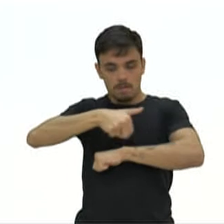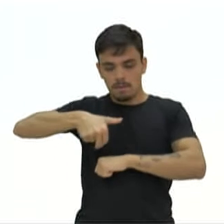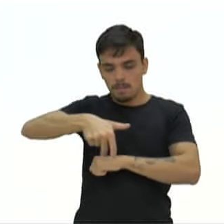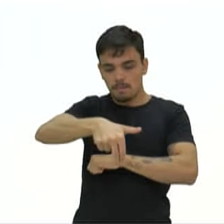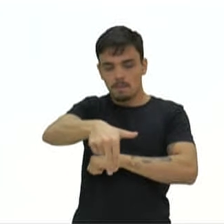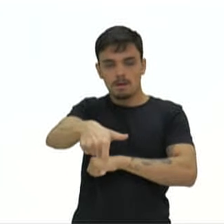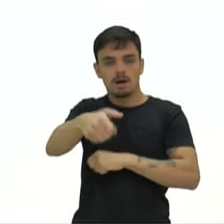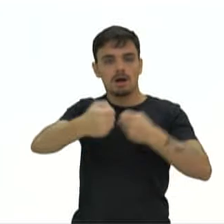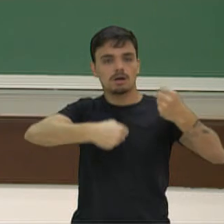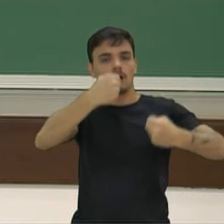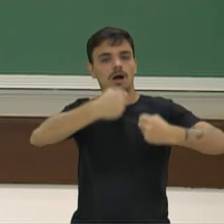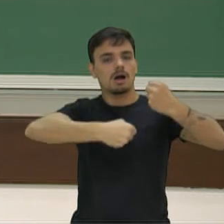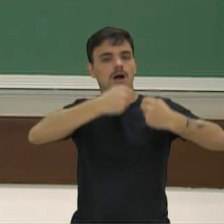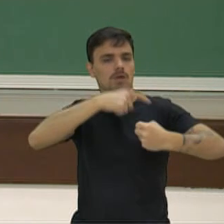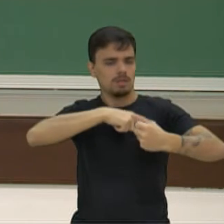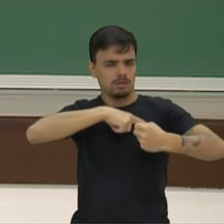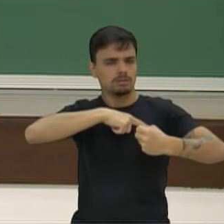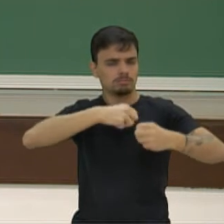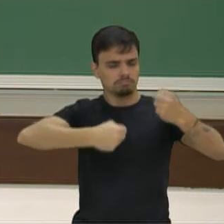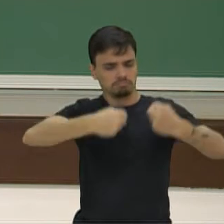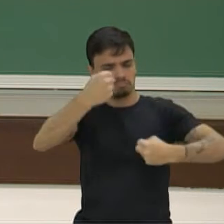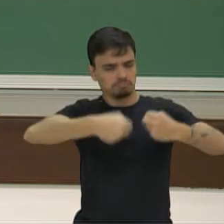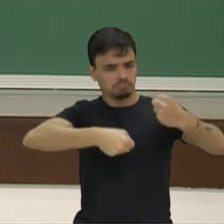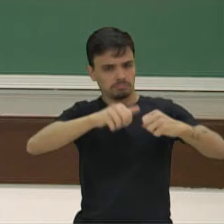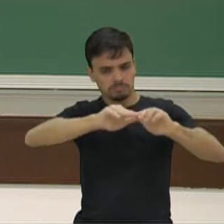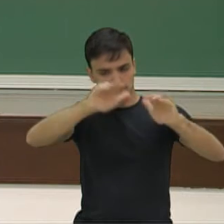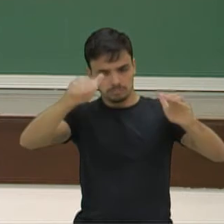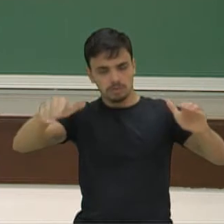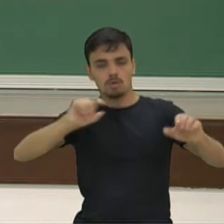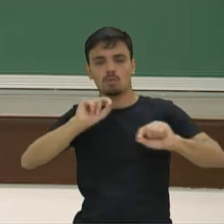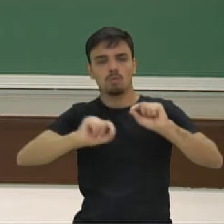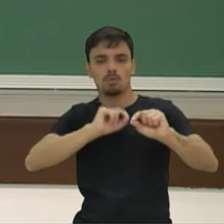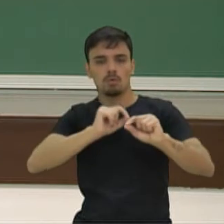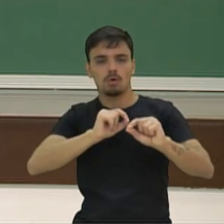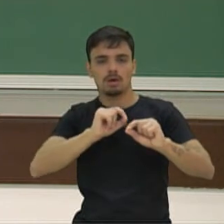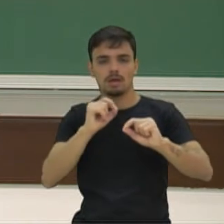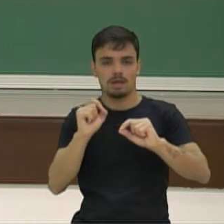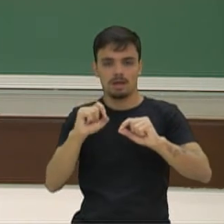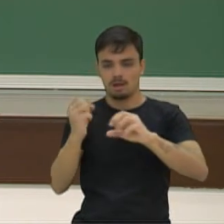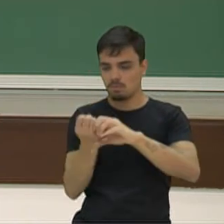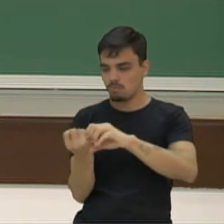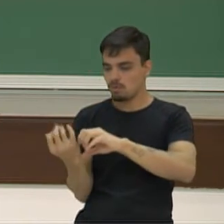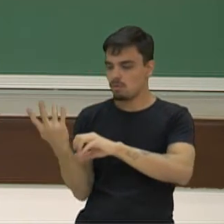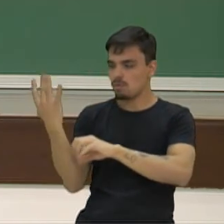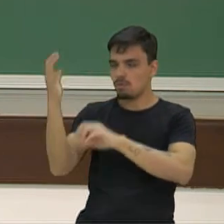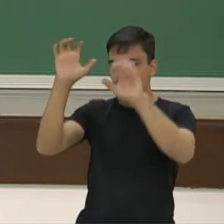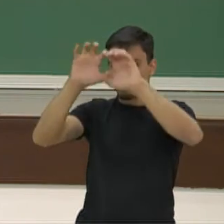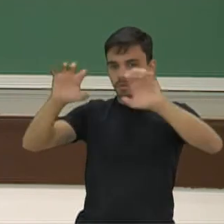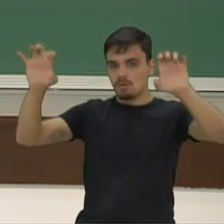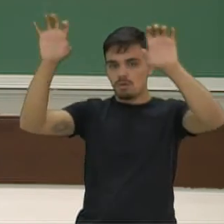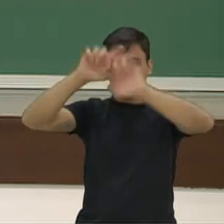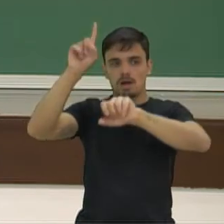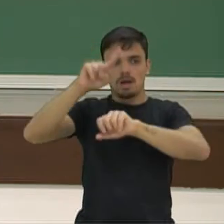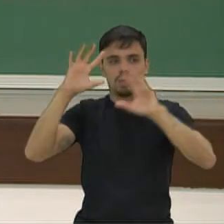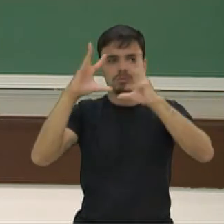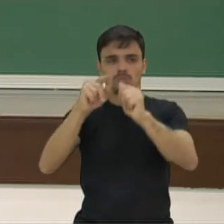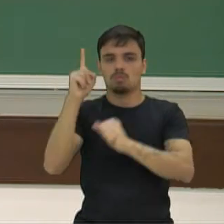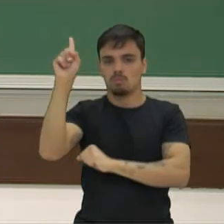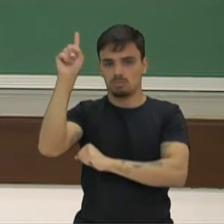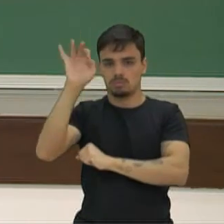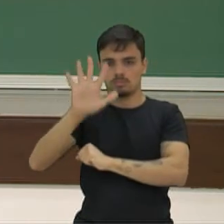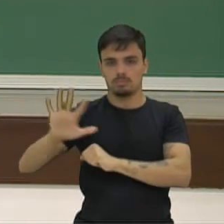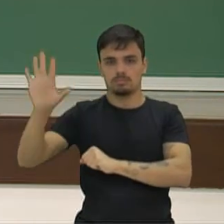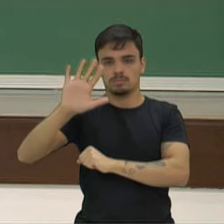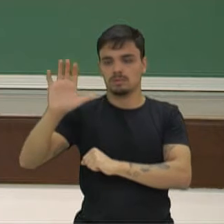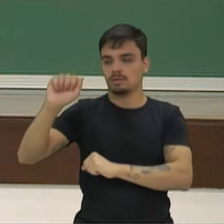aquele carro, aquele automóvel, que ele está jogando o que na atmosfera? Todos esses componentes aqui, ó,